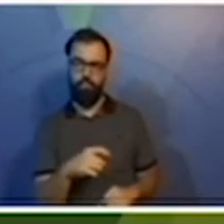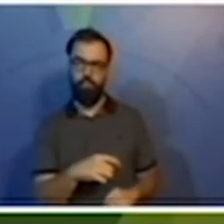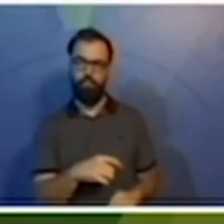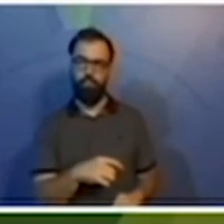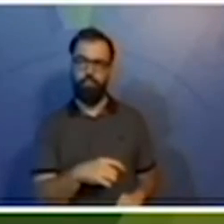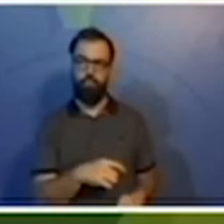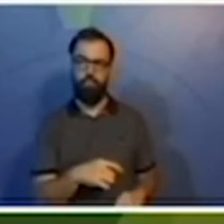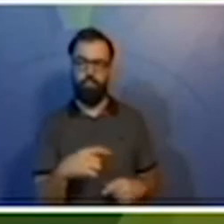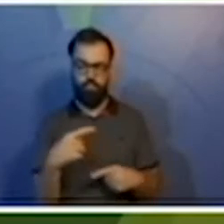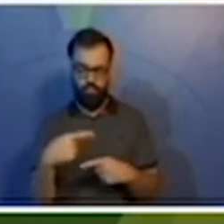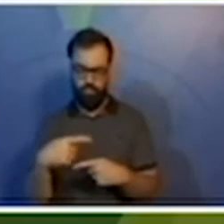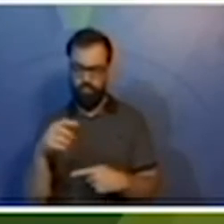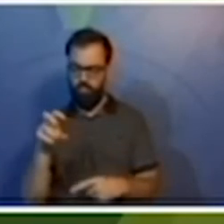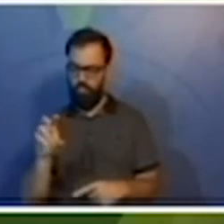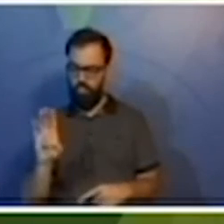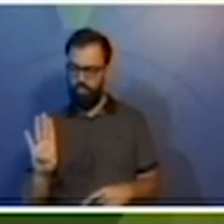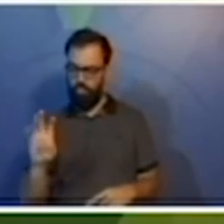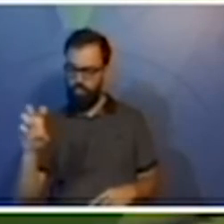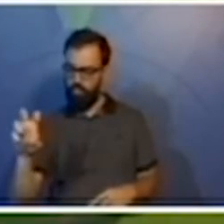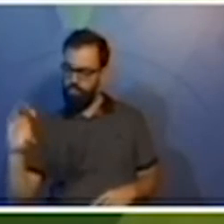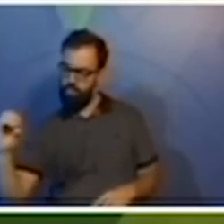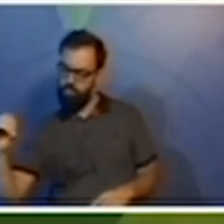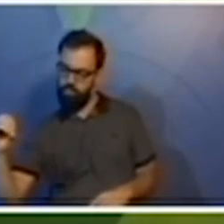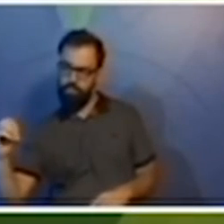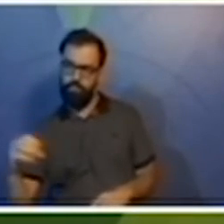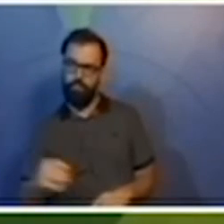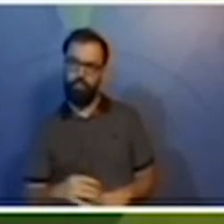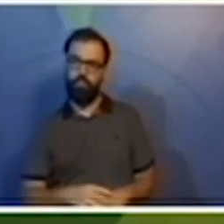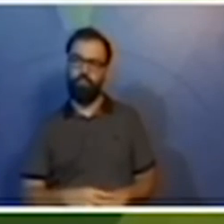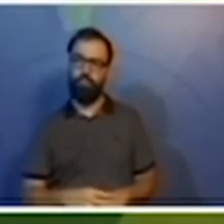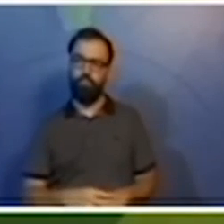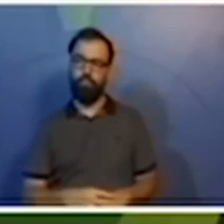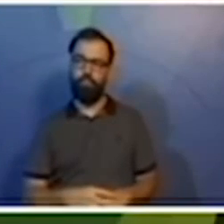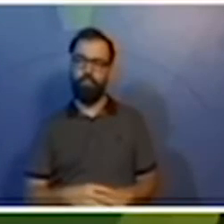frente. Igual, 450 continua.